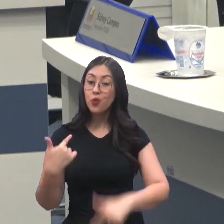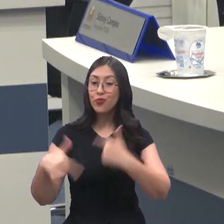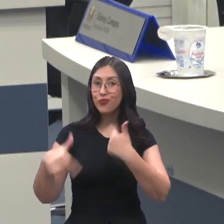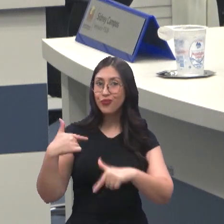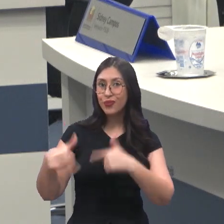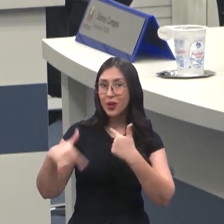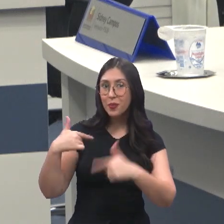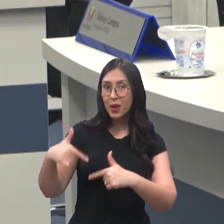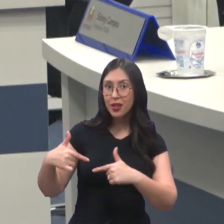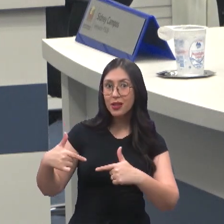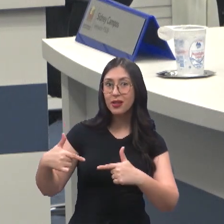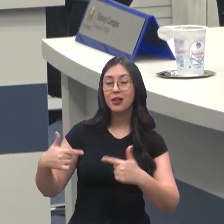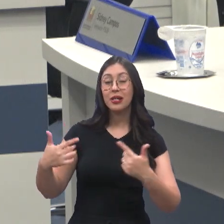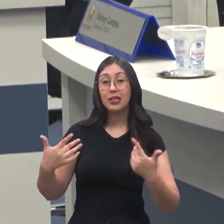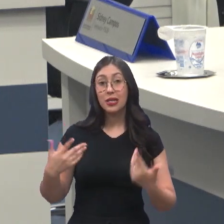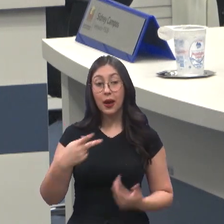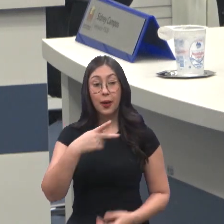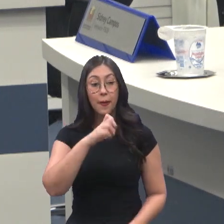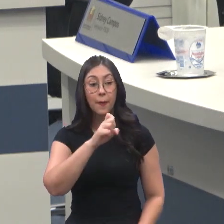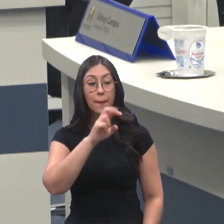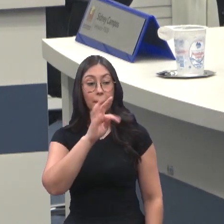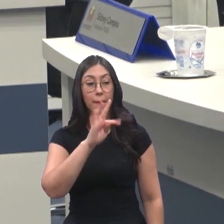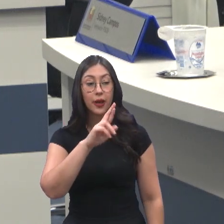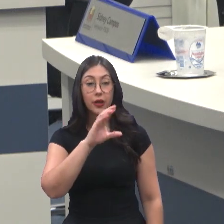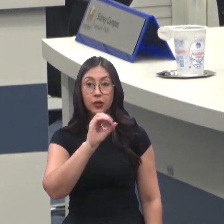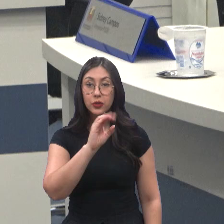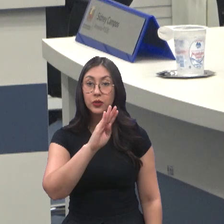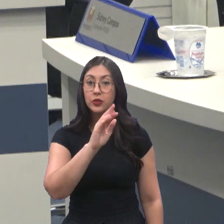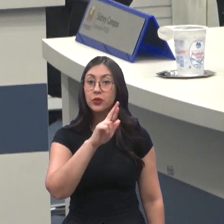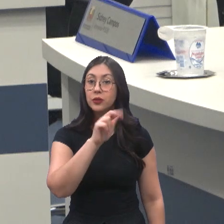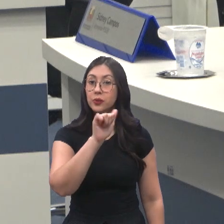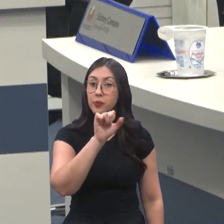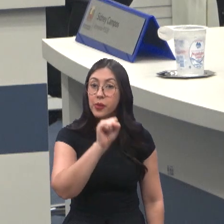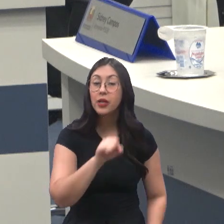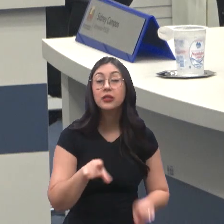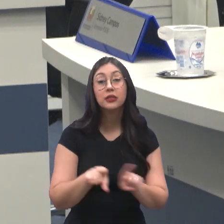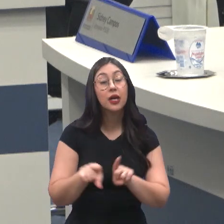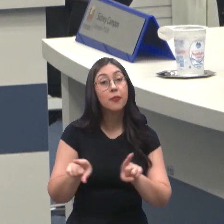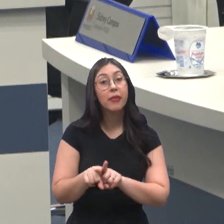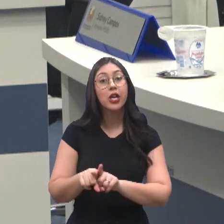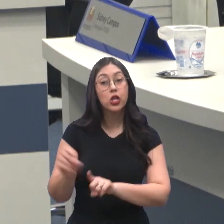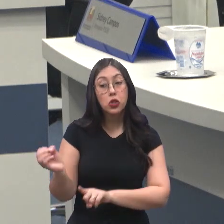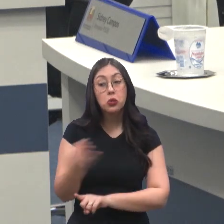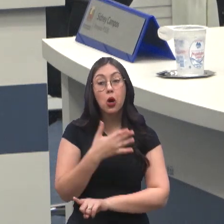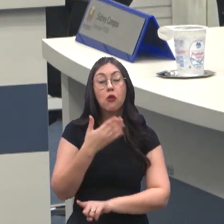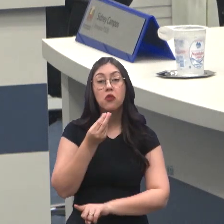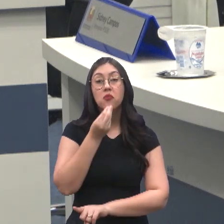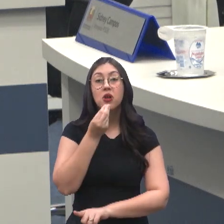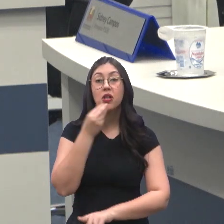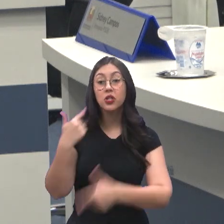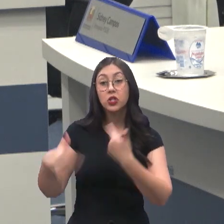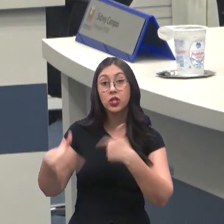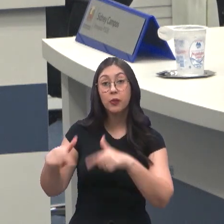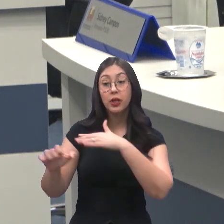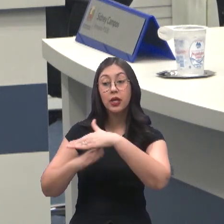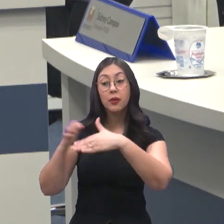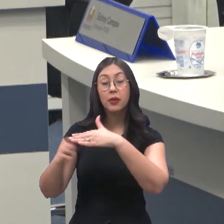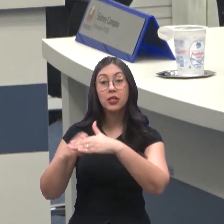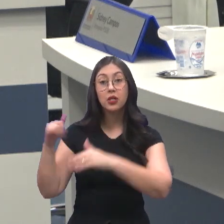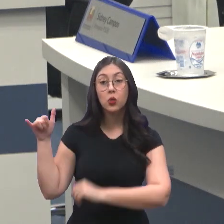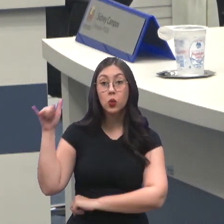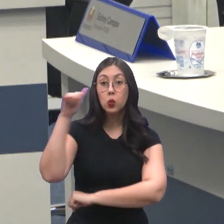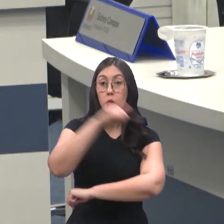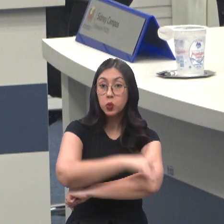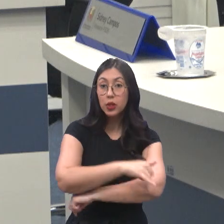de empregos que nós já estamos vendo nas empresas aeroespacial. Né? Porque, primeiro, que a Embraer vai